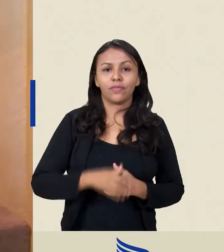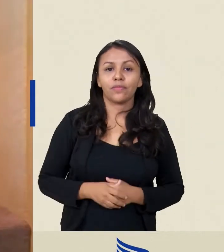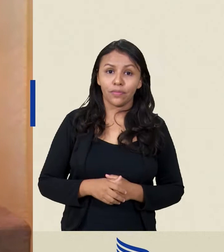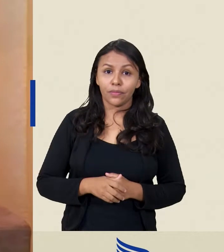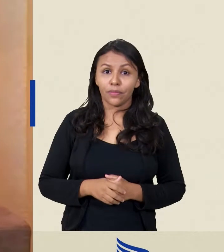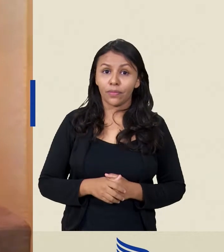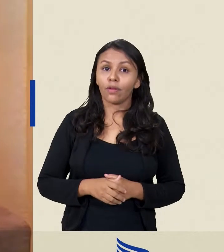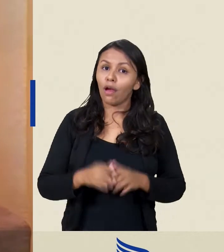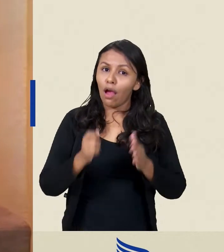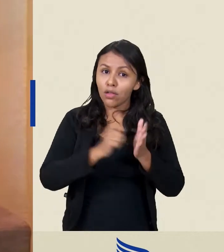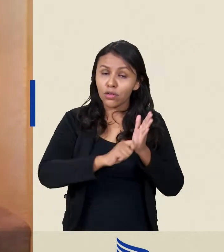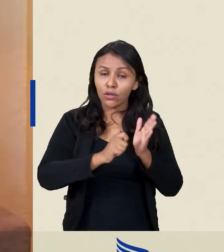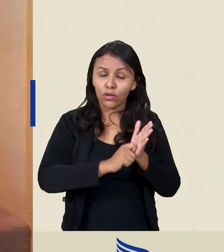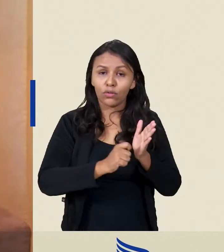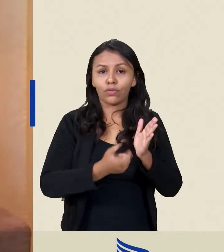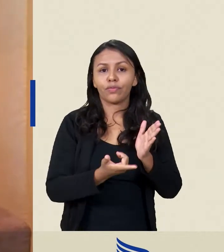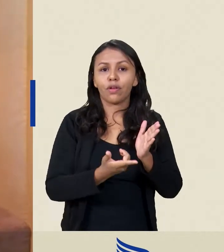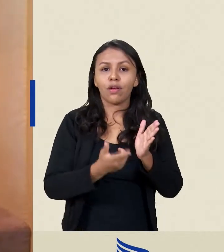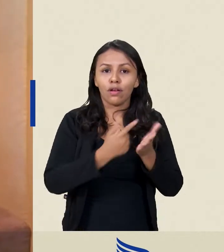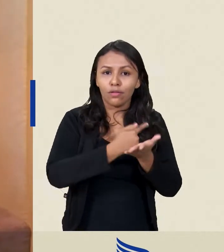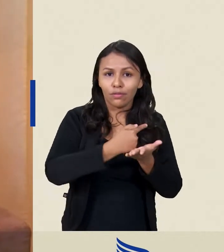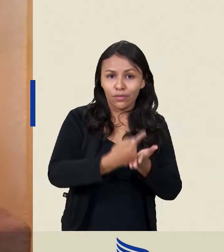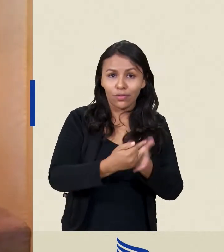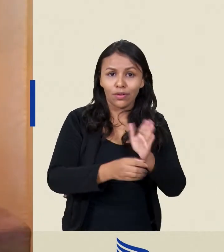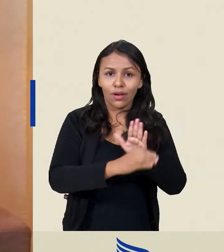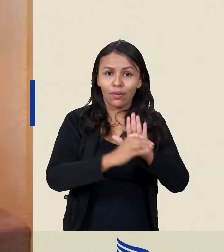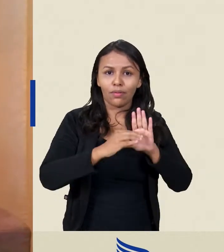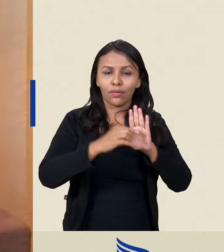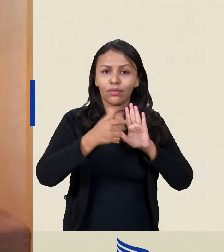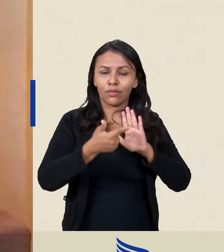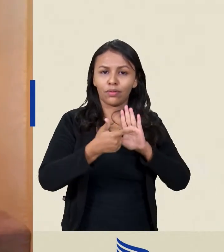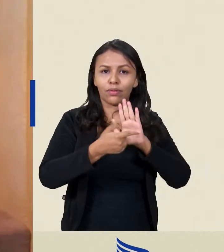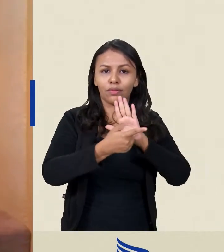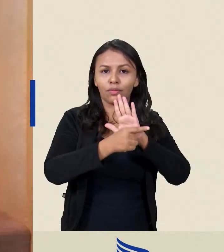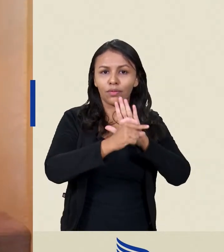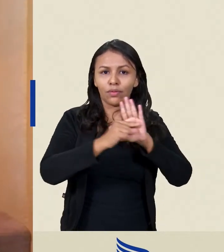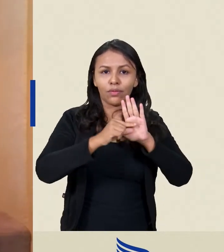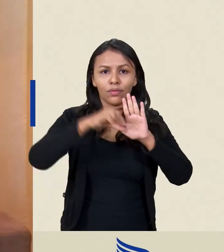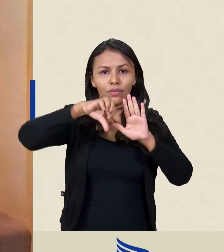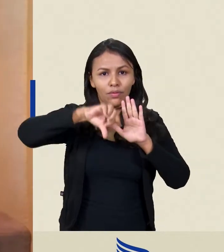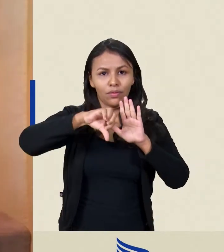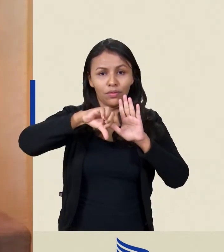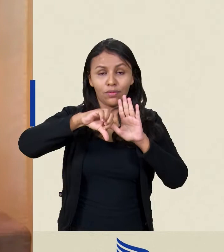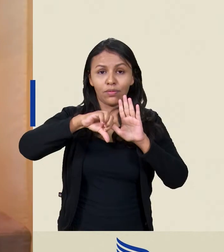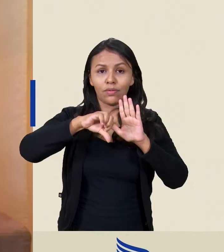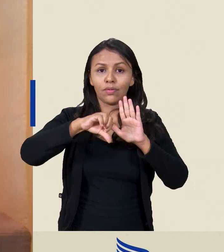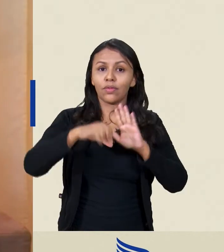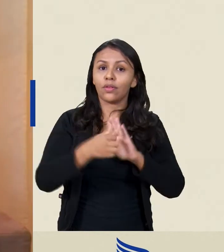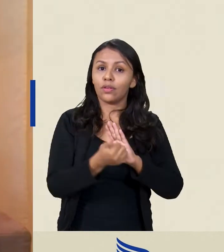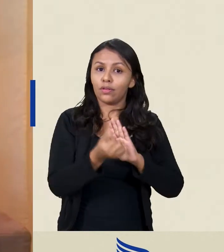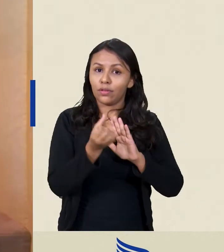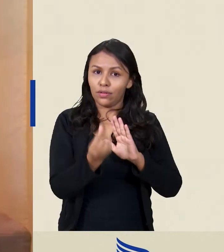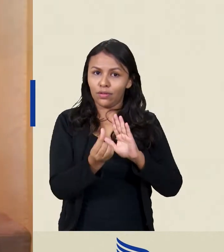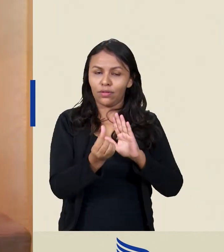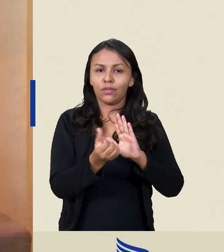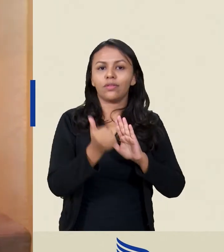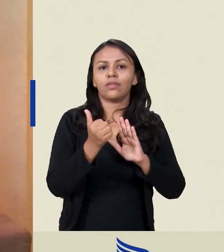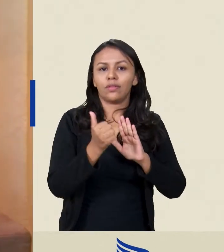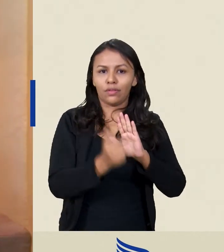está no livro de Gênesis, capítulo 2, versículos 9, versículos 16 e